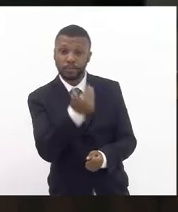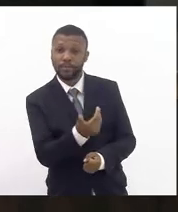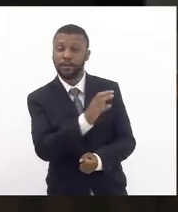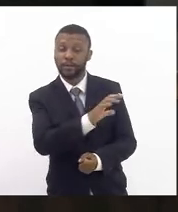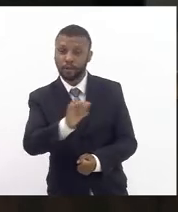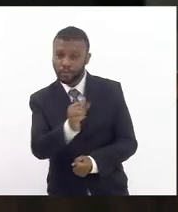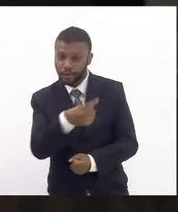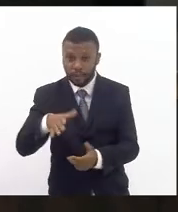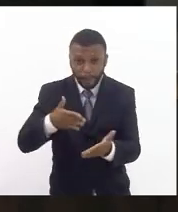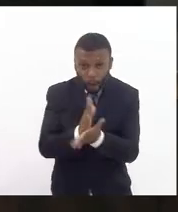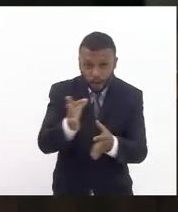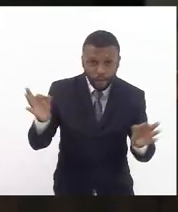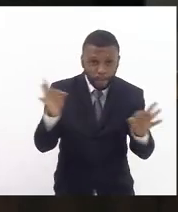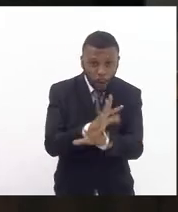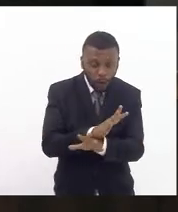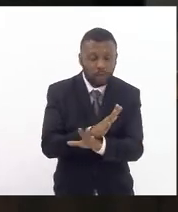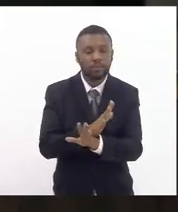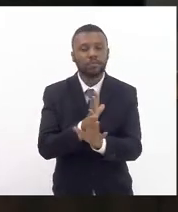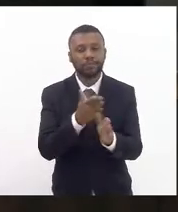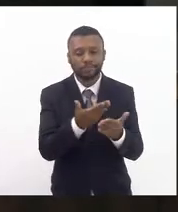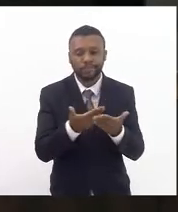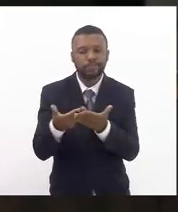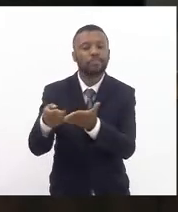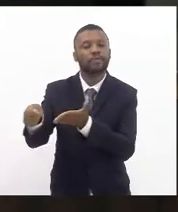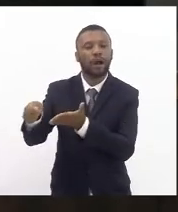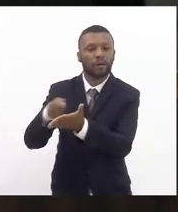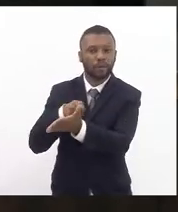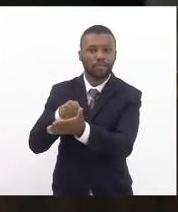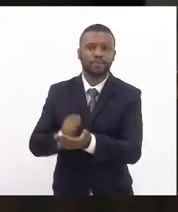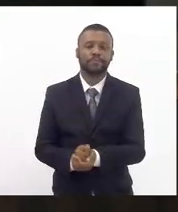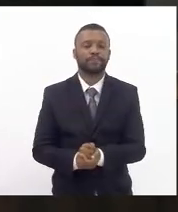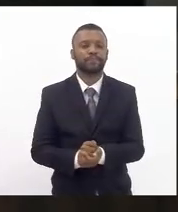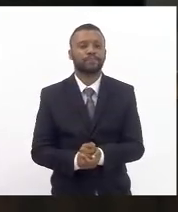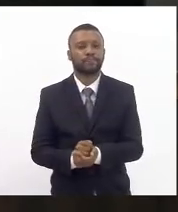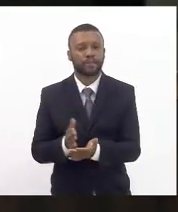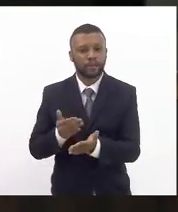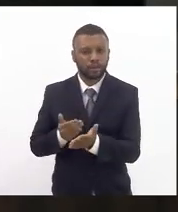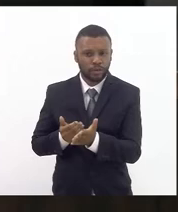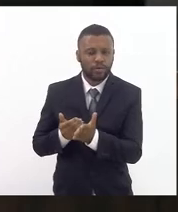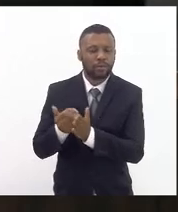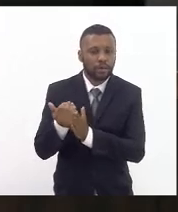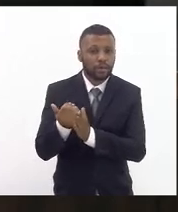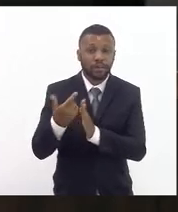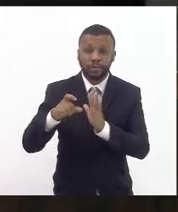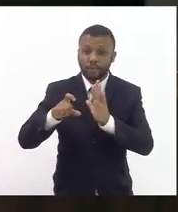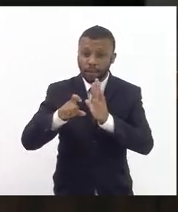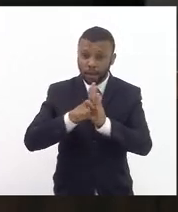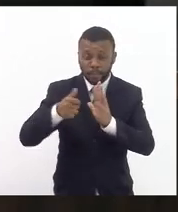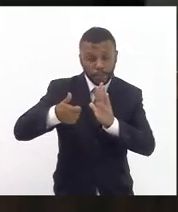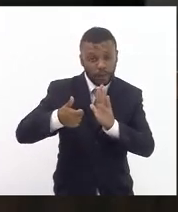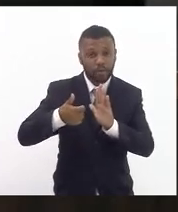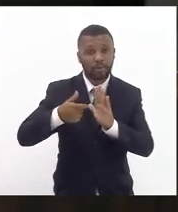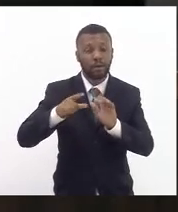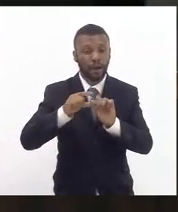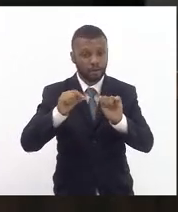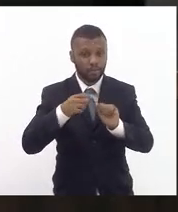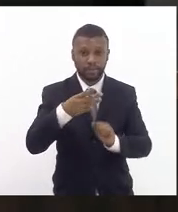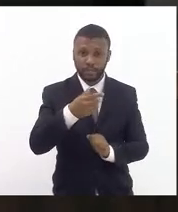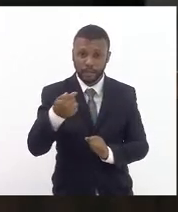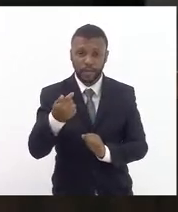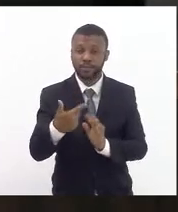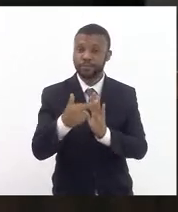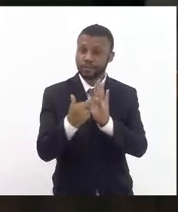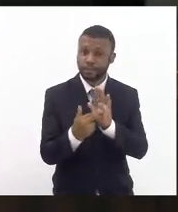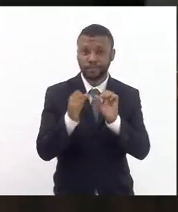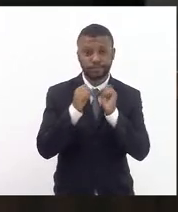aprovam permaneçam como estão aprovados. Vai autógrafo. Incluído na ordem do dia, de acordo com o parágrafo 1º do artigo 47 do Regimento Interno,